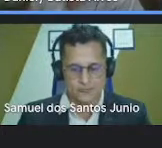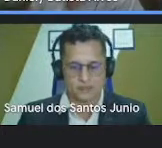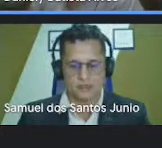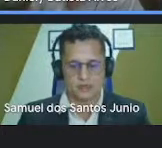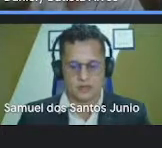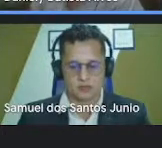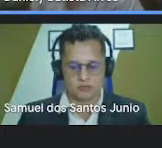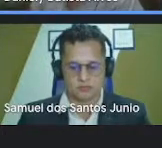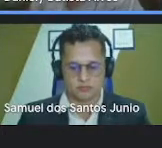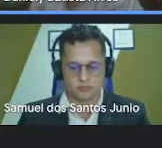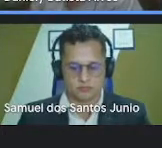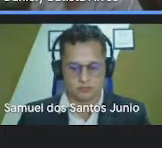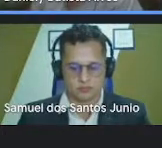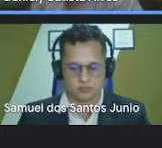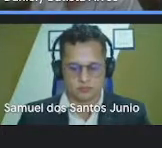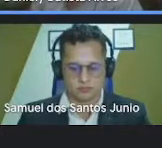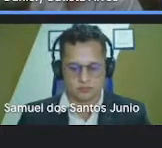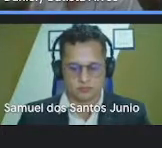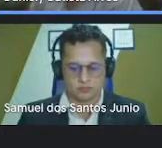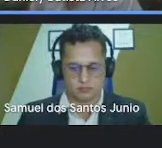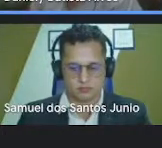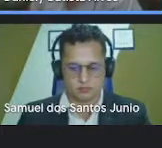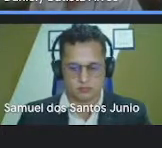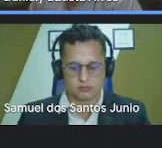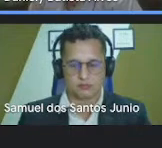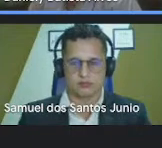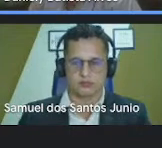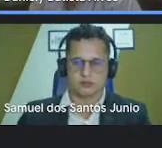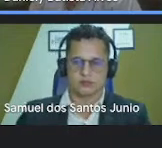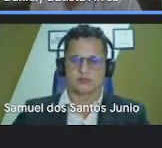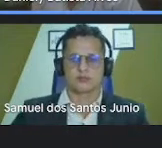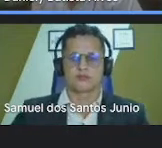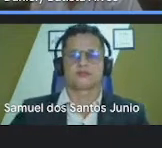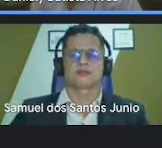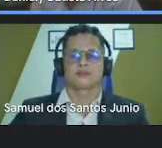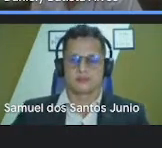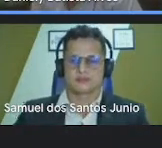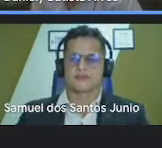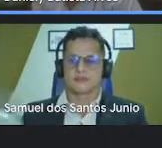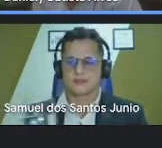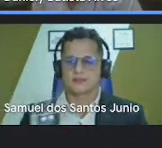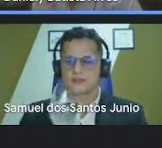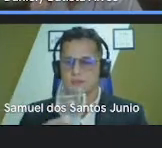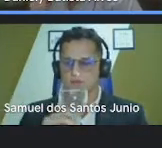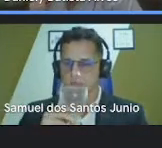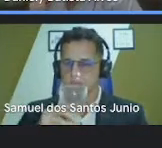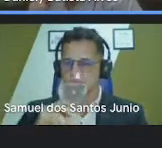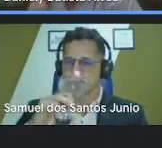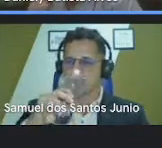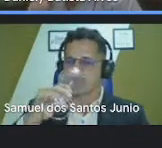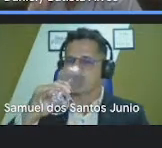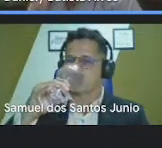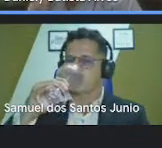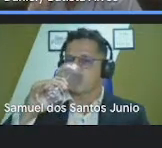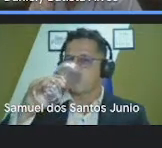vai precisar de dados seres humanos, né? Que dados são esses? Ele vai ter que fazer